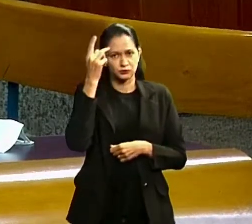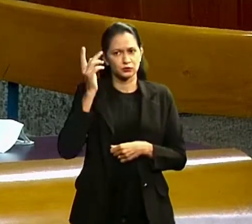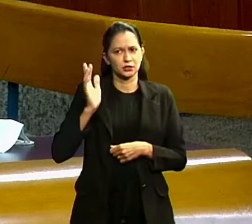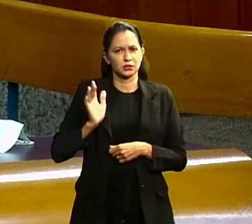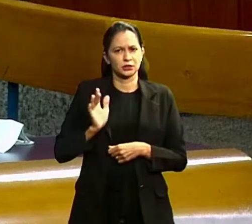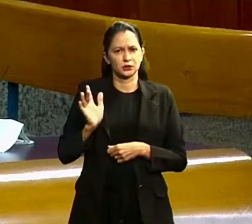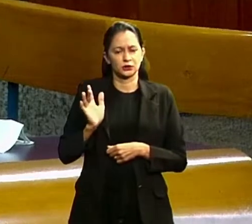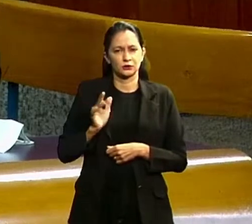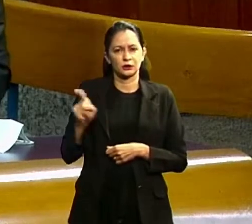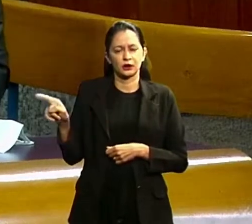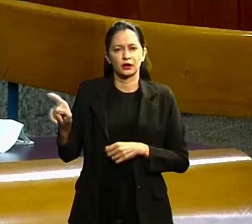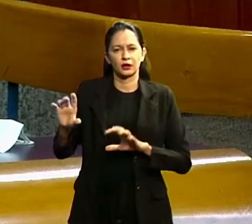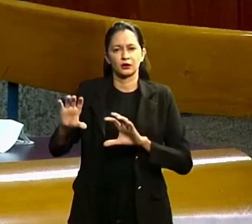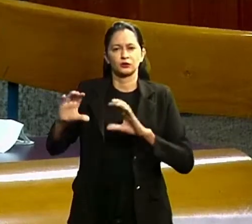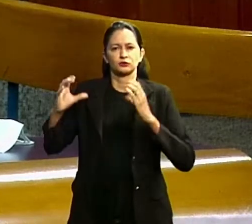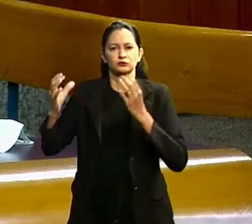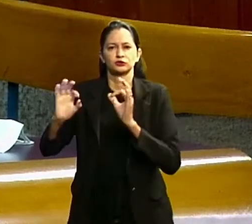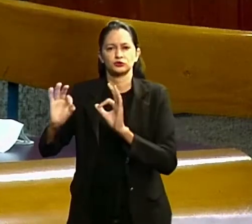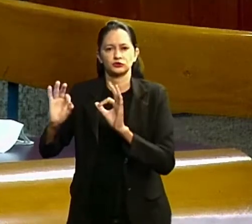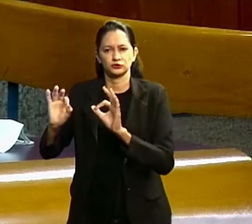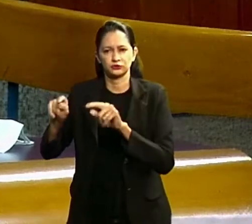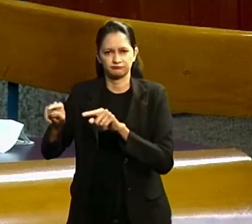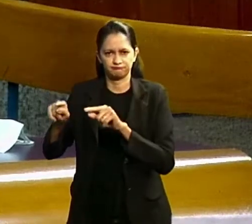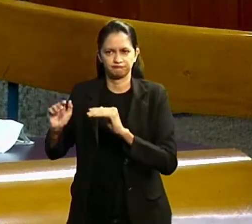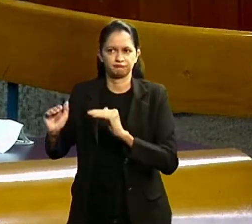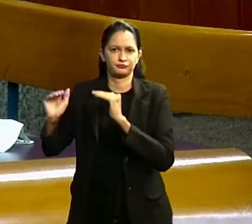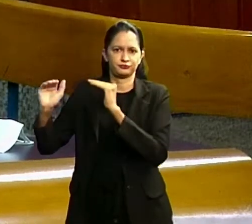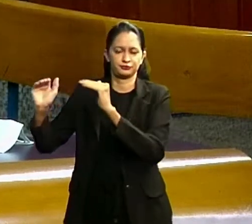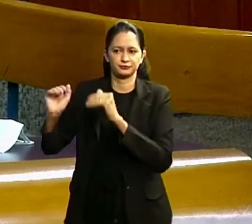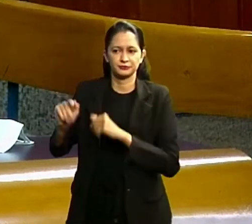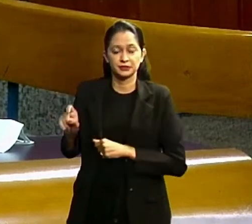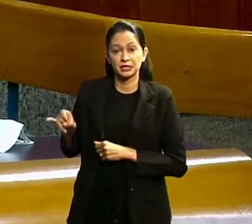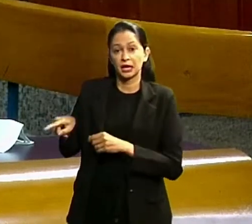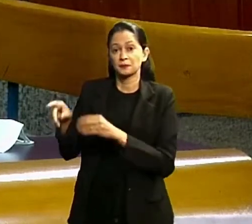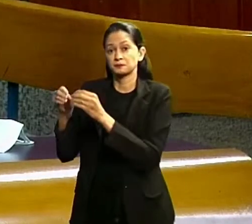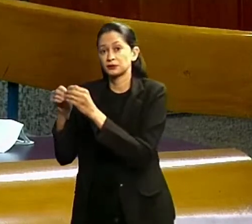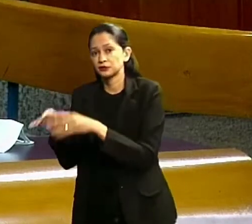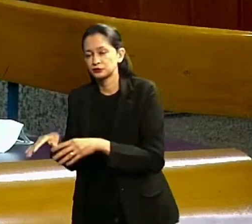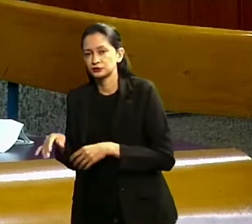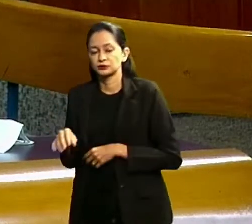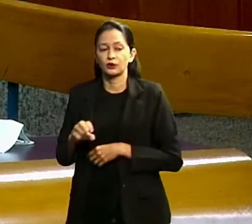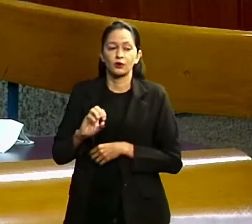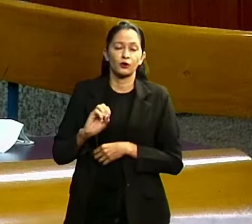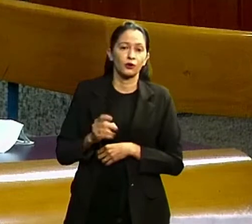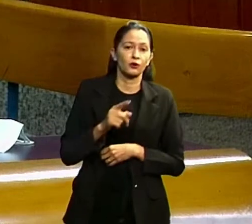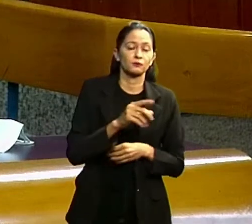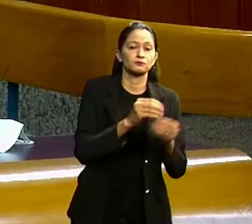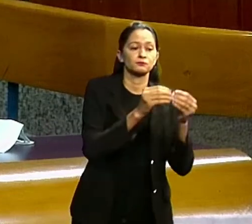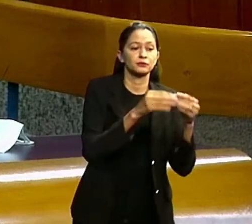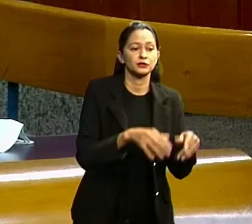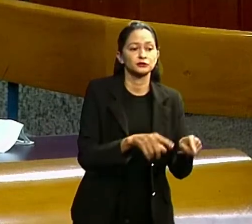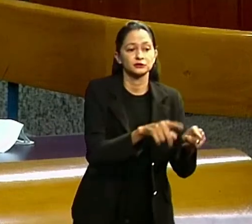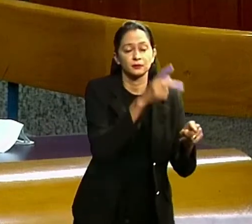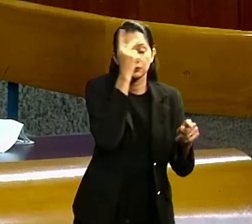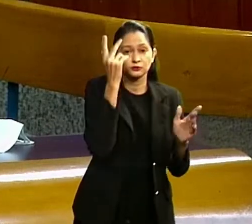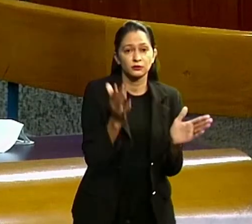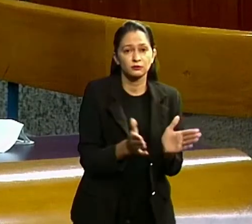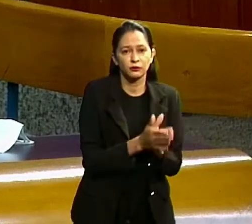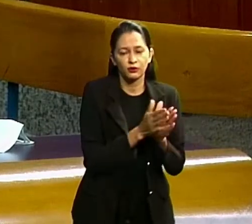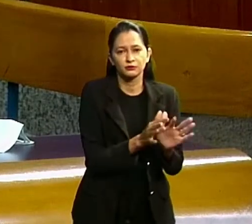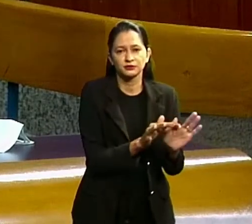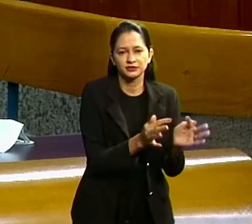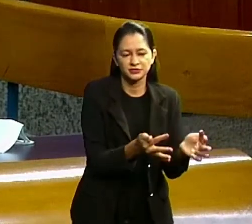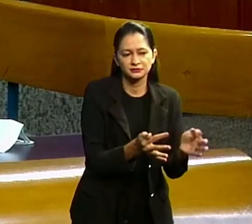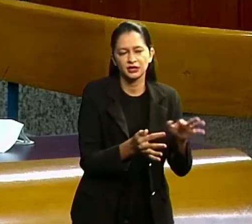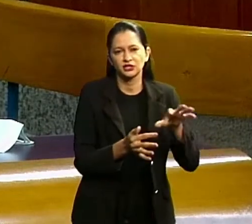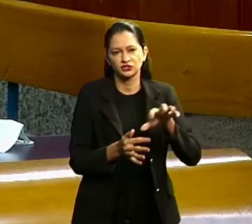milionários do Alphaville, se o projeto de lei prejudica o morador do bairro periférico, que no caso